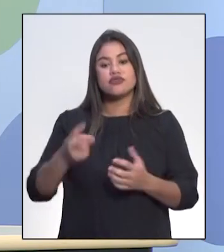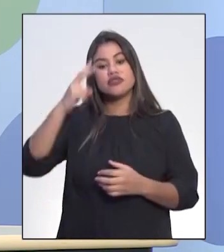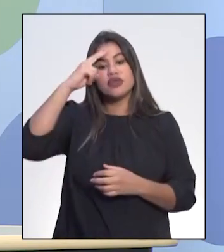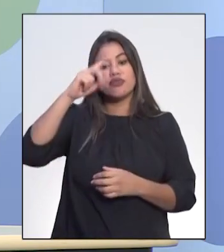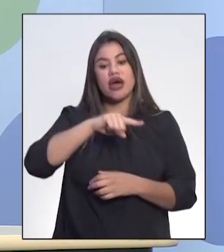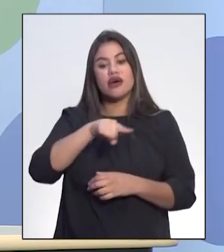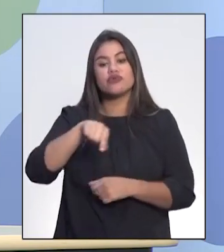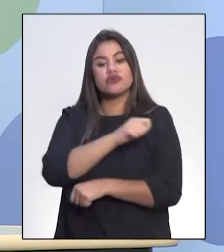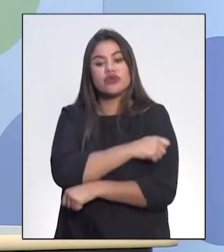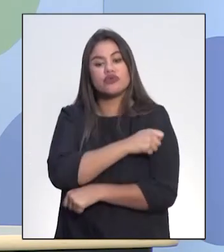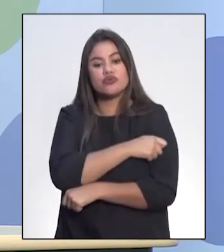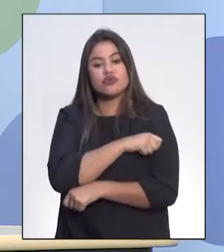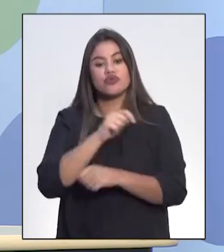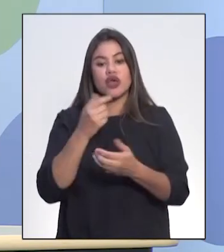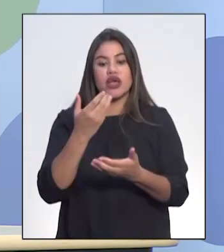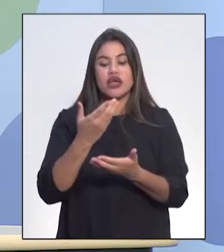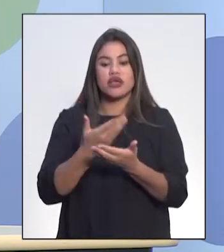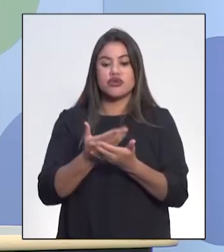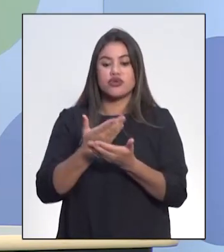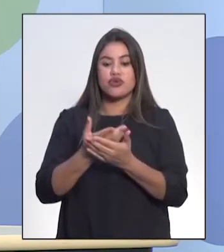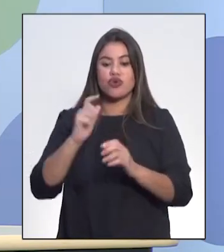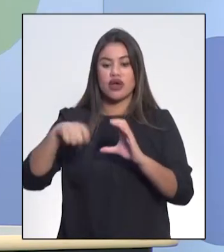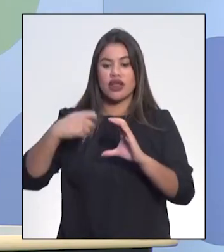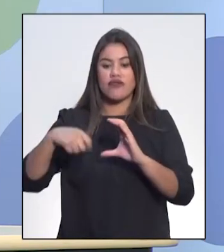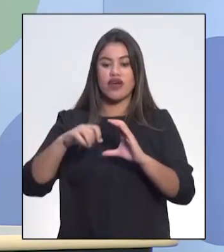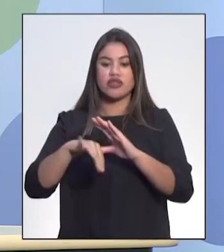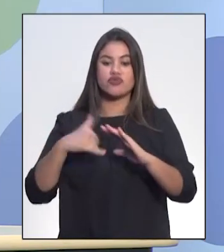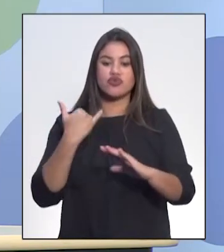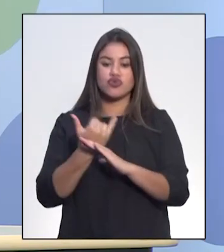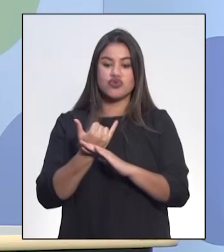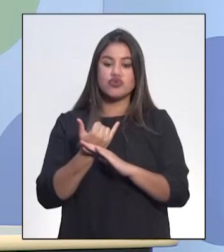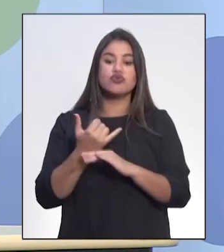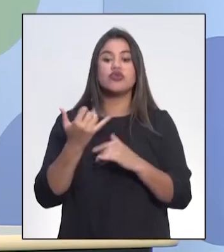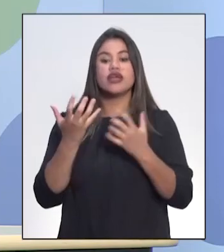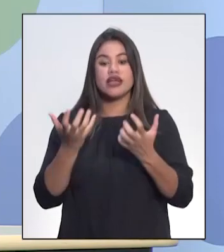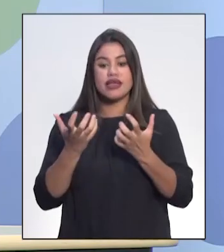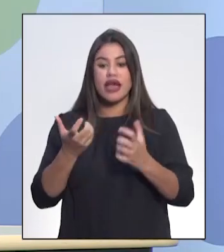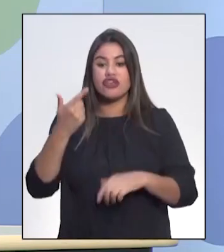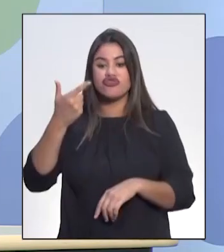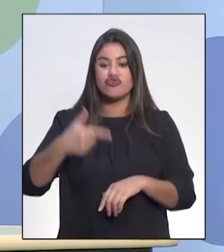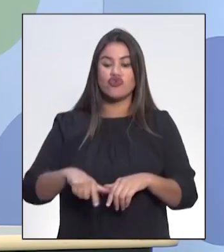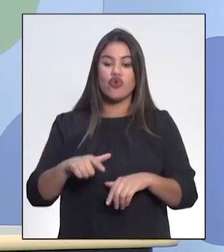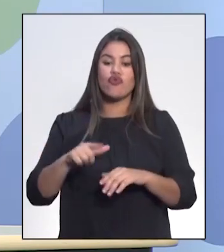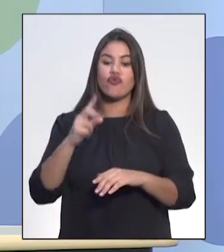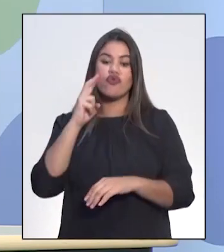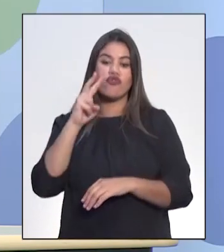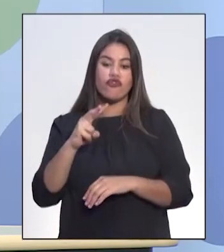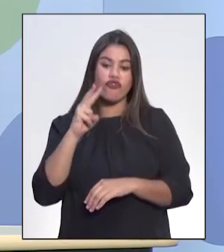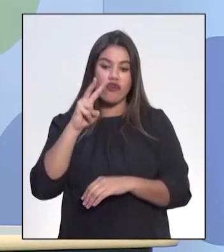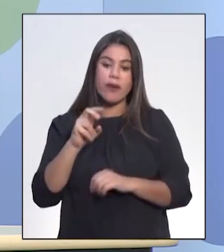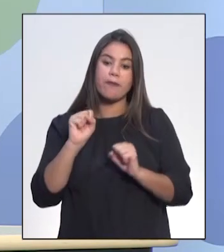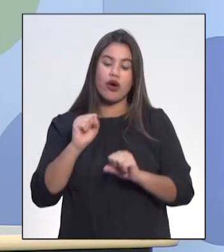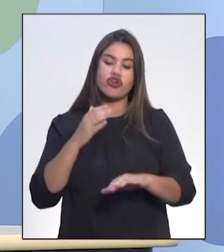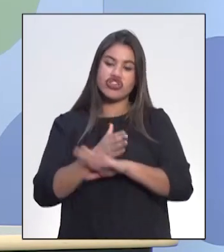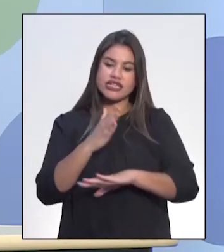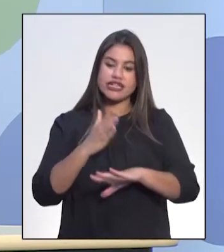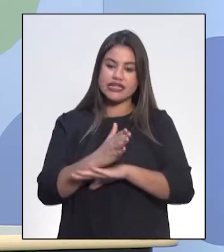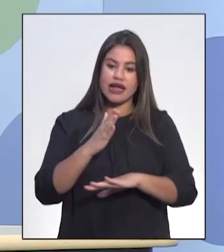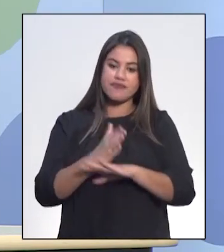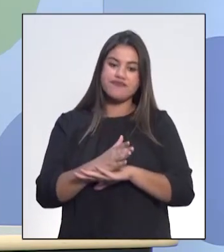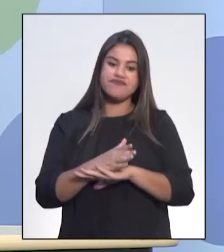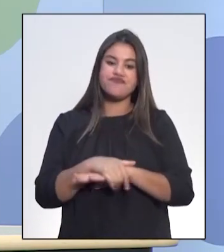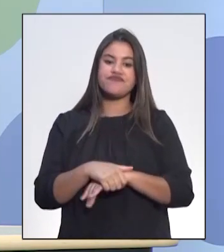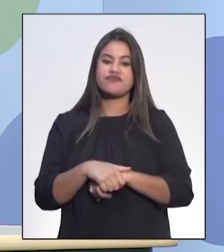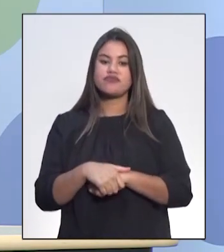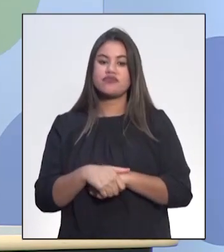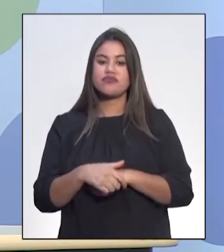para os nossos alunos que as aulas ficam gravadas lá no YouTube e que, se eles quiserem retomar o conteúdo, vai lá, né, gente? Acessa lá,